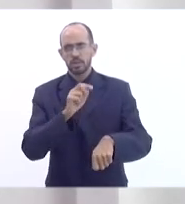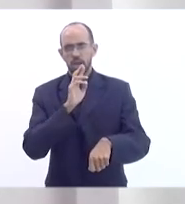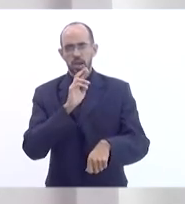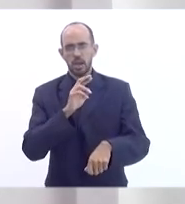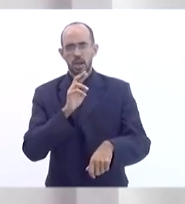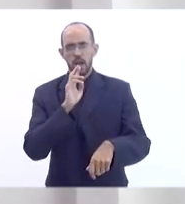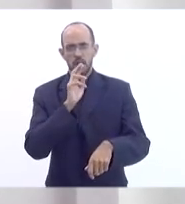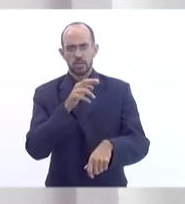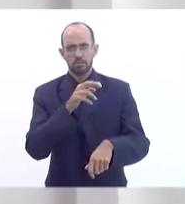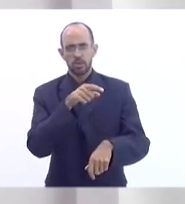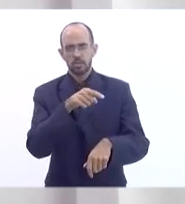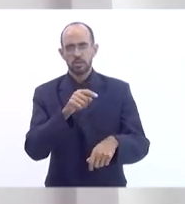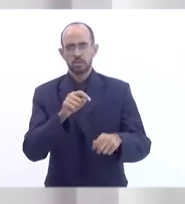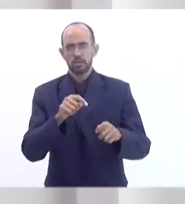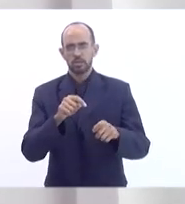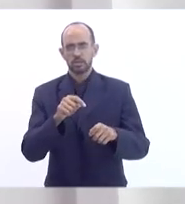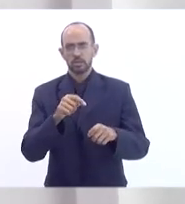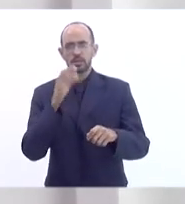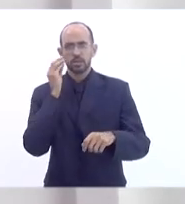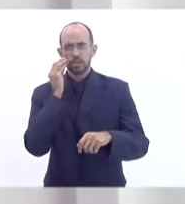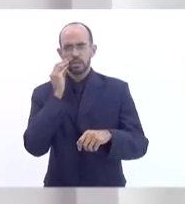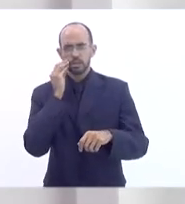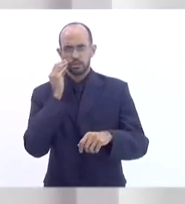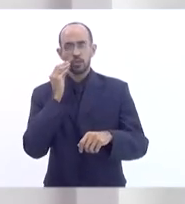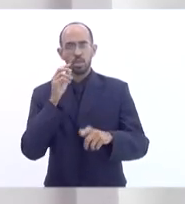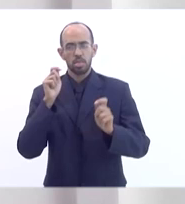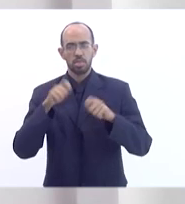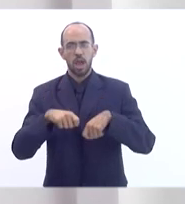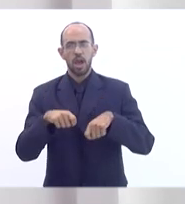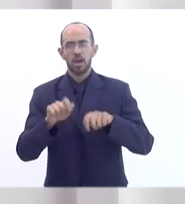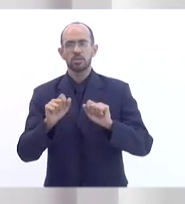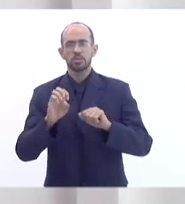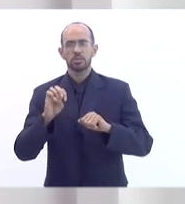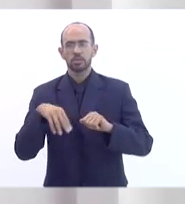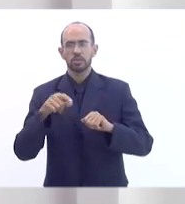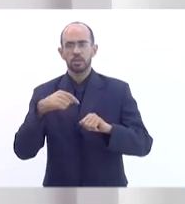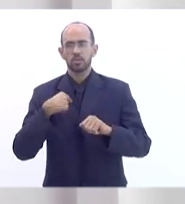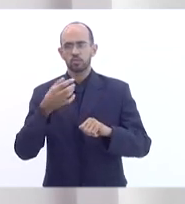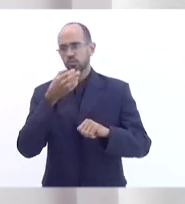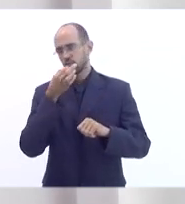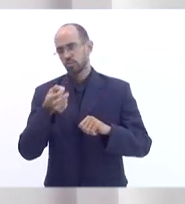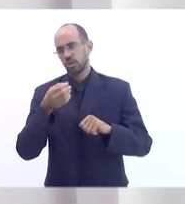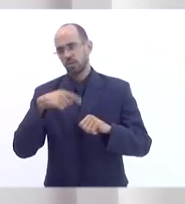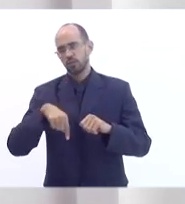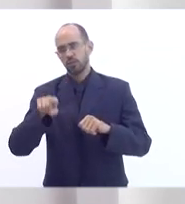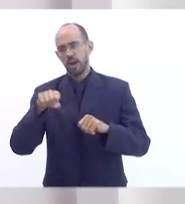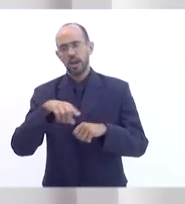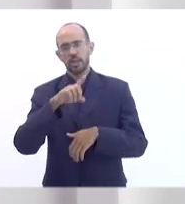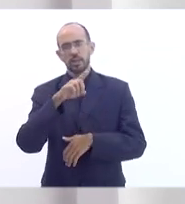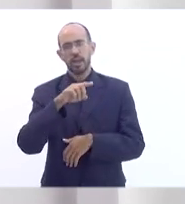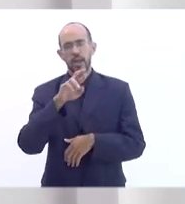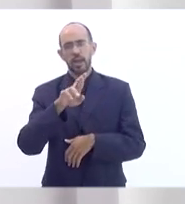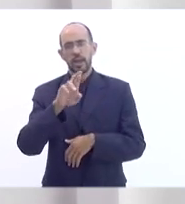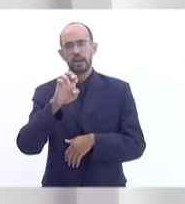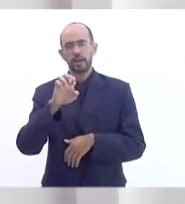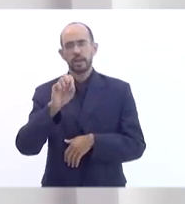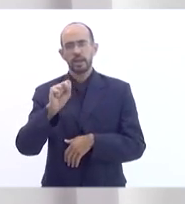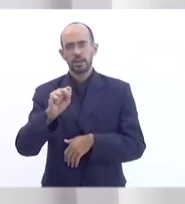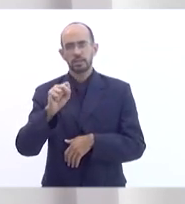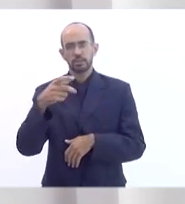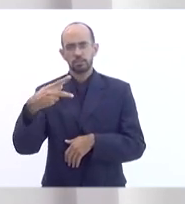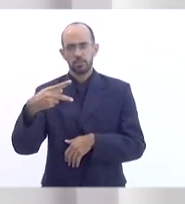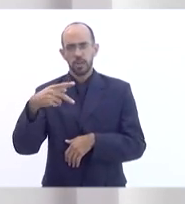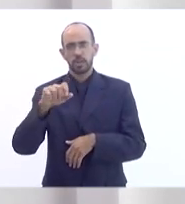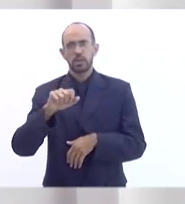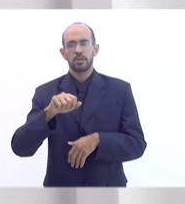resposta né desse recurso isso é possível recomendo que compareçam à de SP no Saque